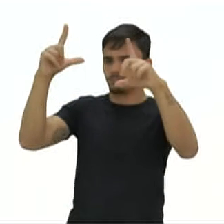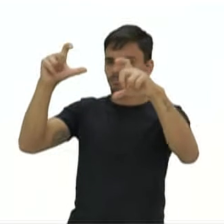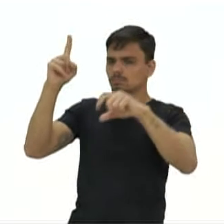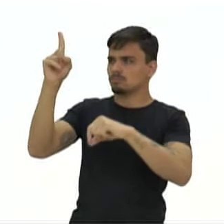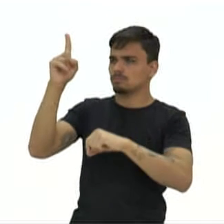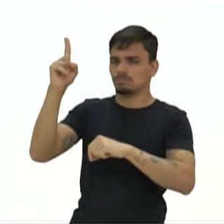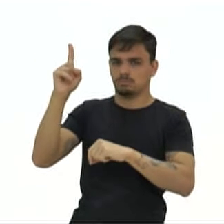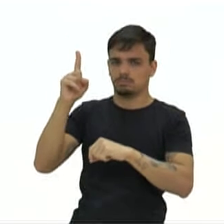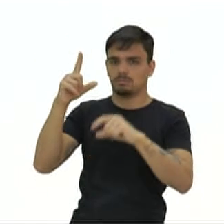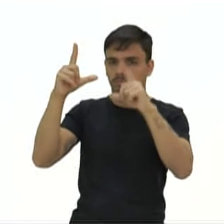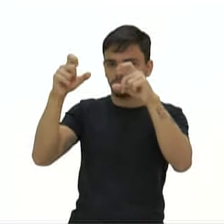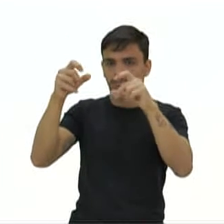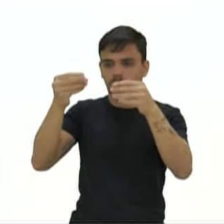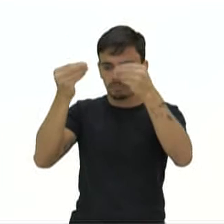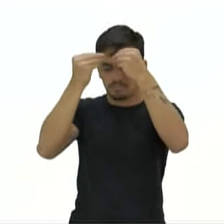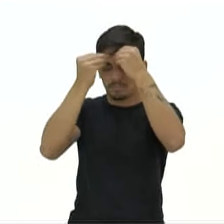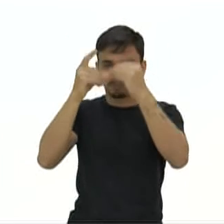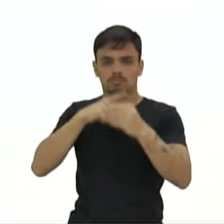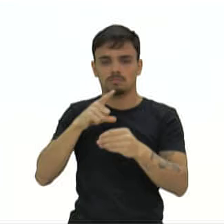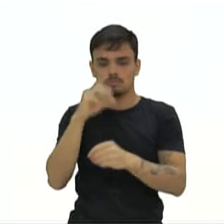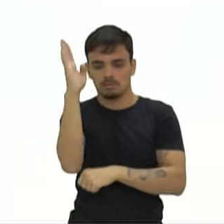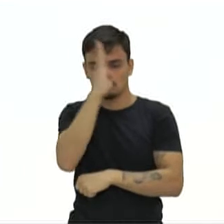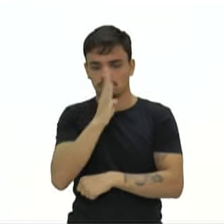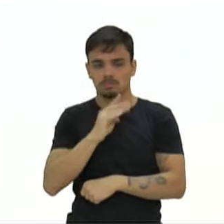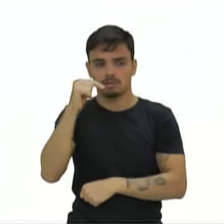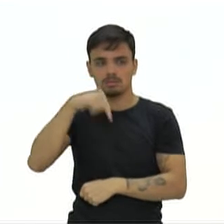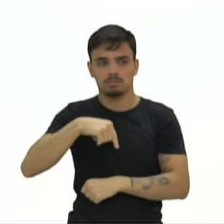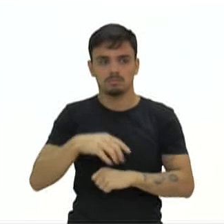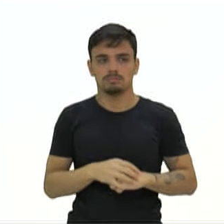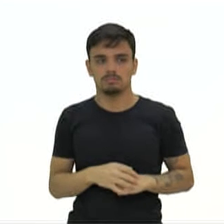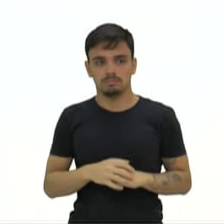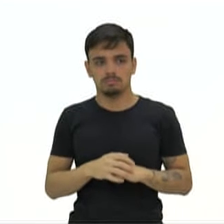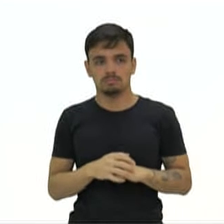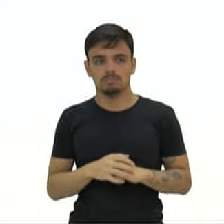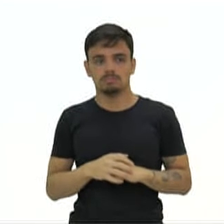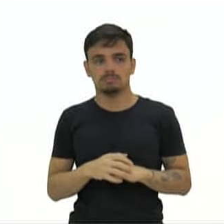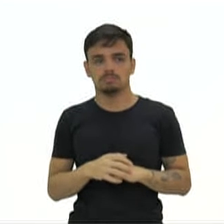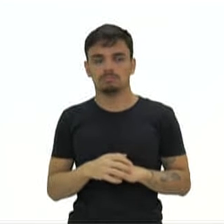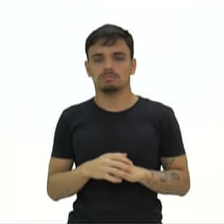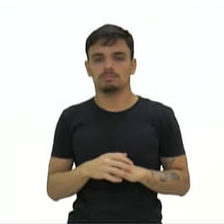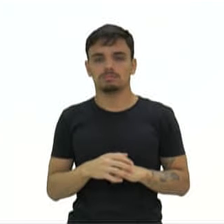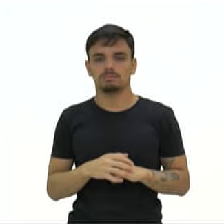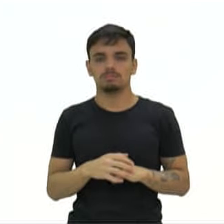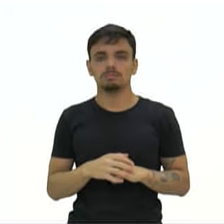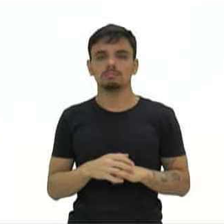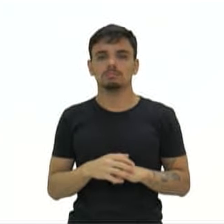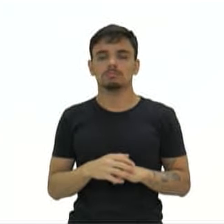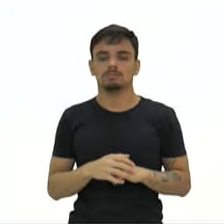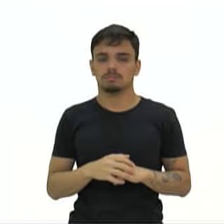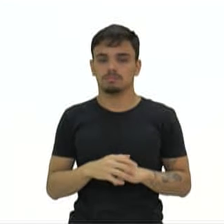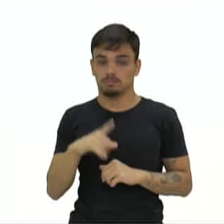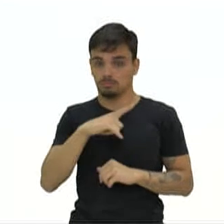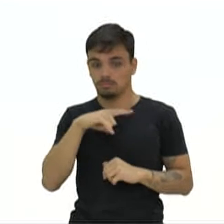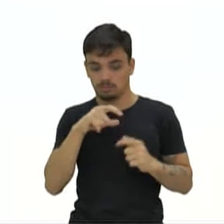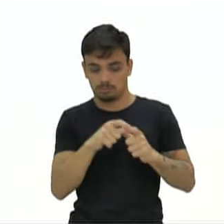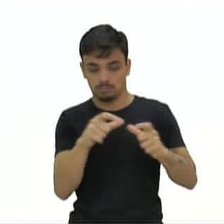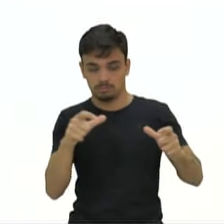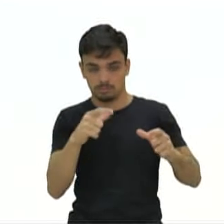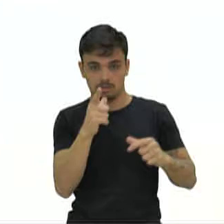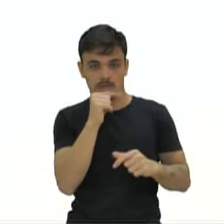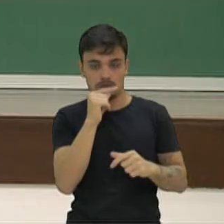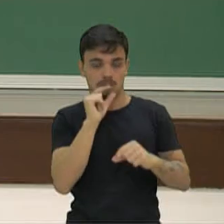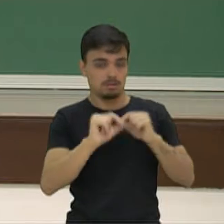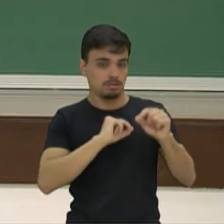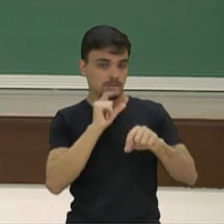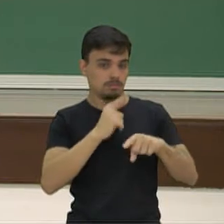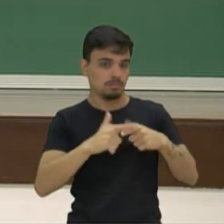que o Brasil é um local que tem bastante. Mas veja só, mesmo tendo bastante água, a gente tem problema com o